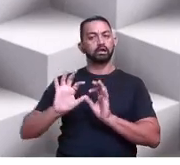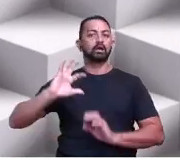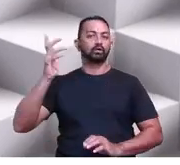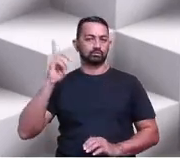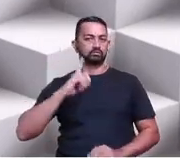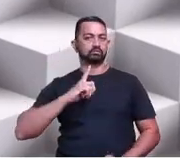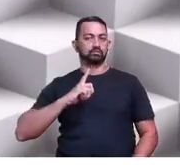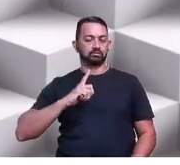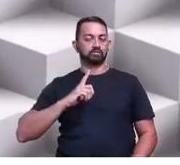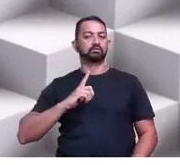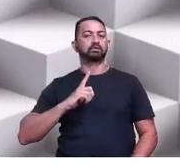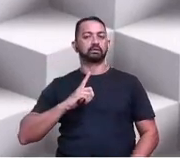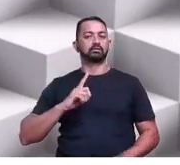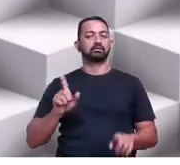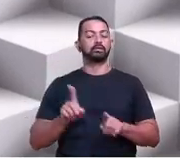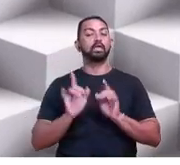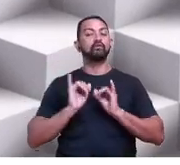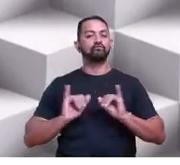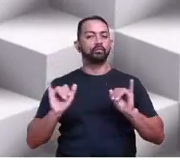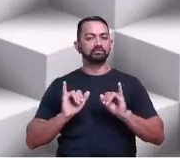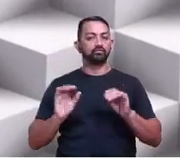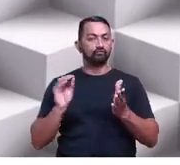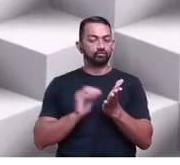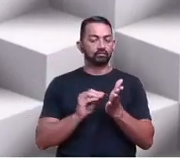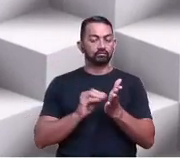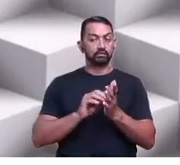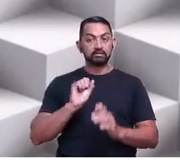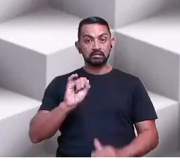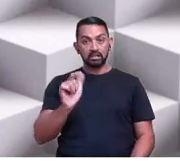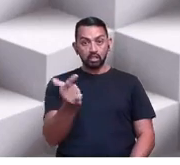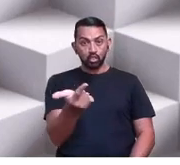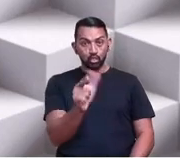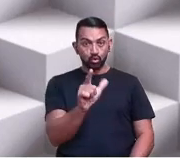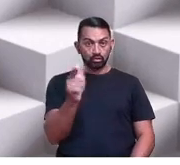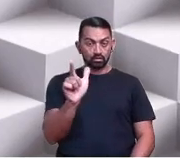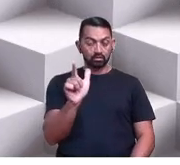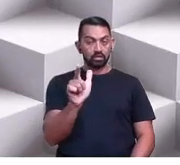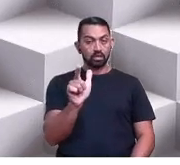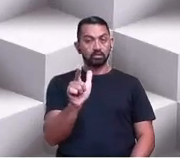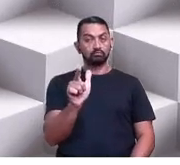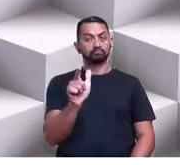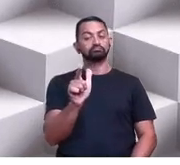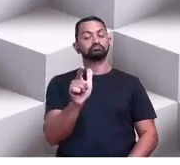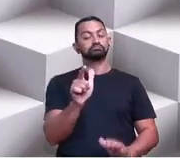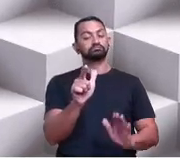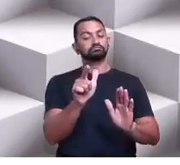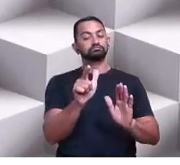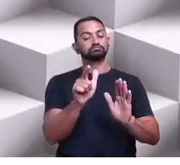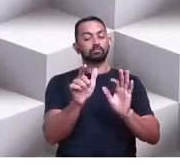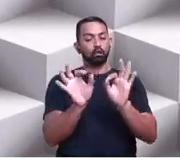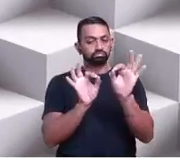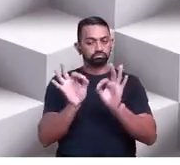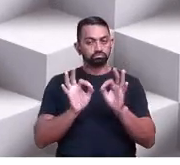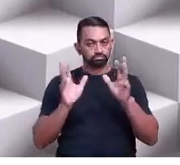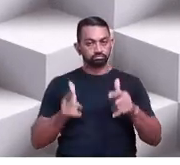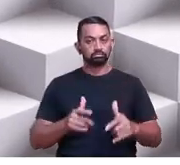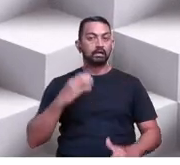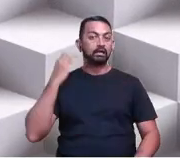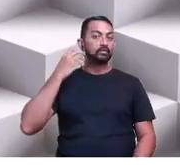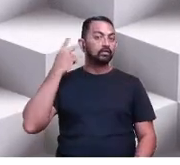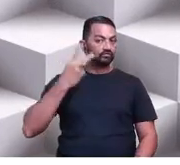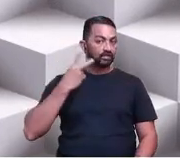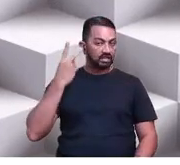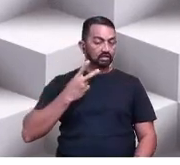essa situação, pois está havendo o fechamento das informações. Caso não ocorra essa regularização, a Câmara